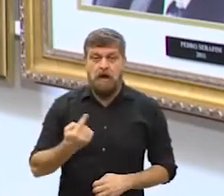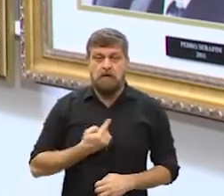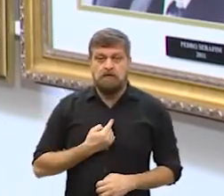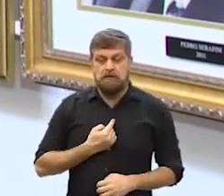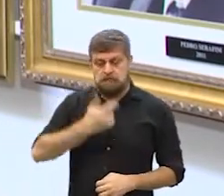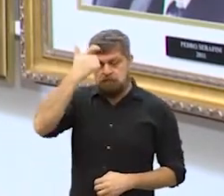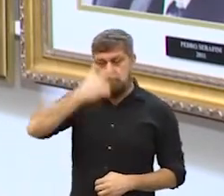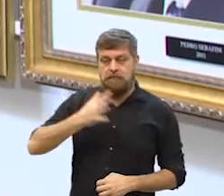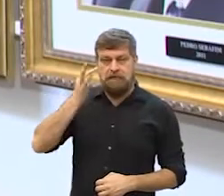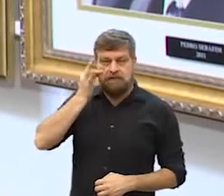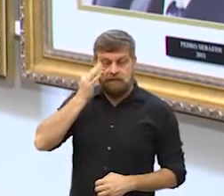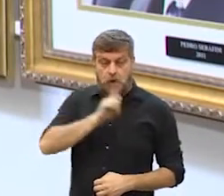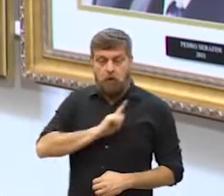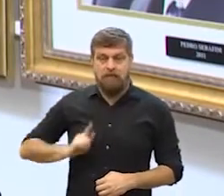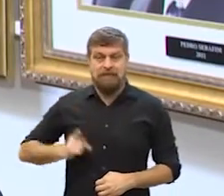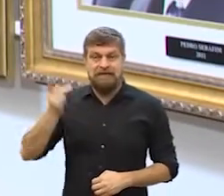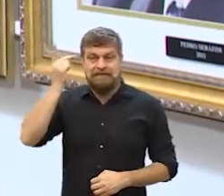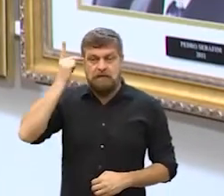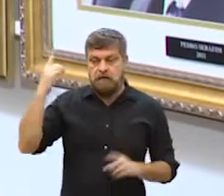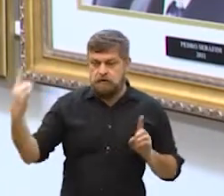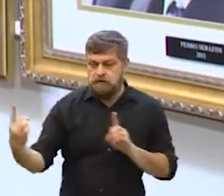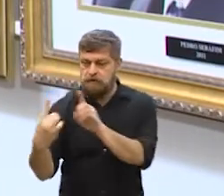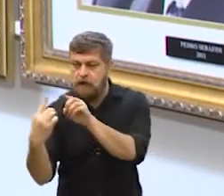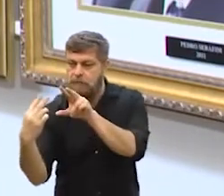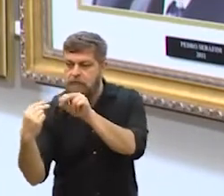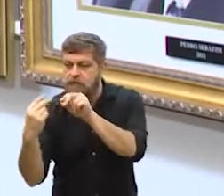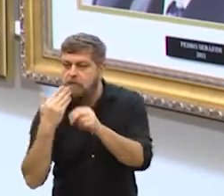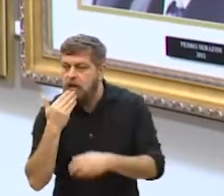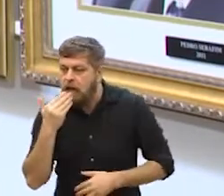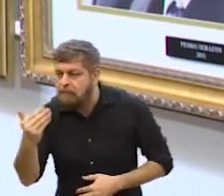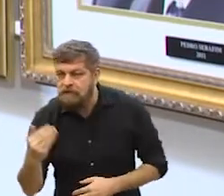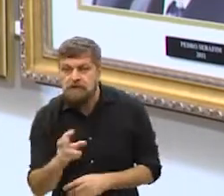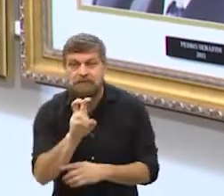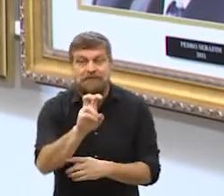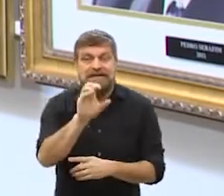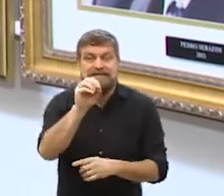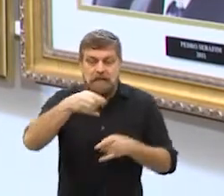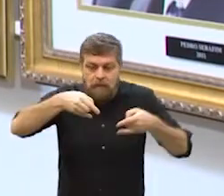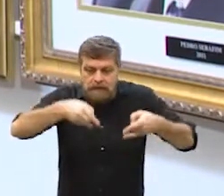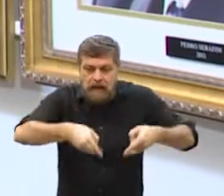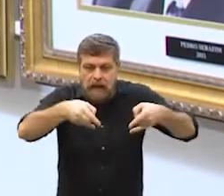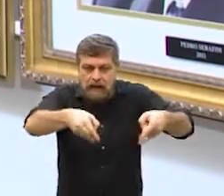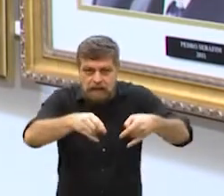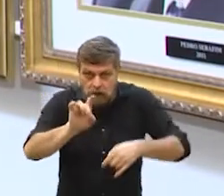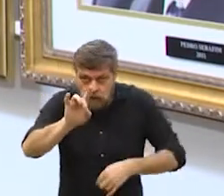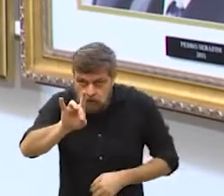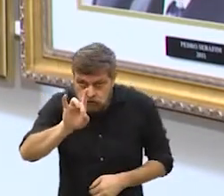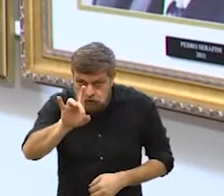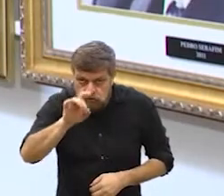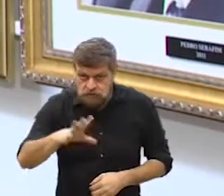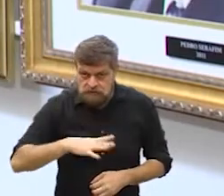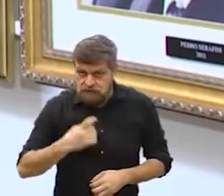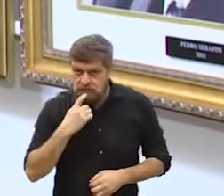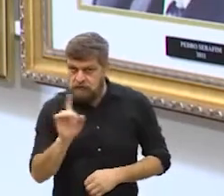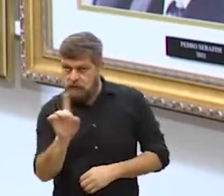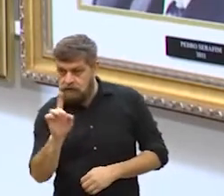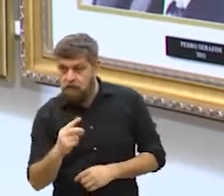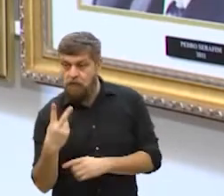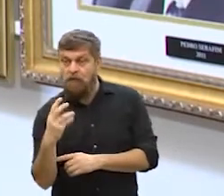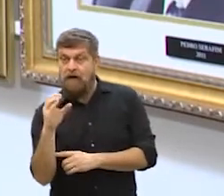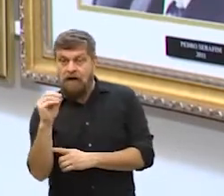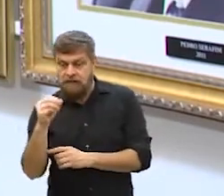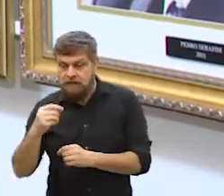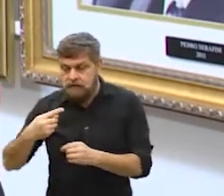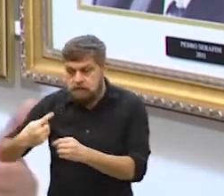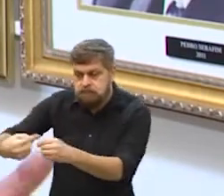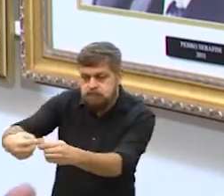junho que nós fomos até o governo do estado foi digitar e nós conseguimos mais 50 leite não só para